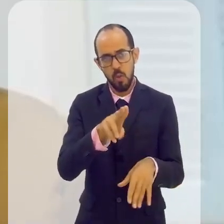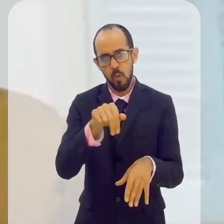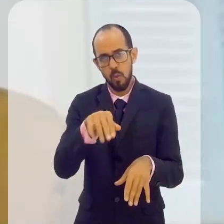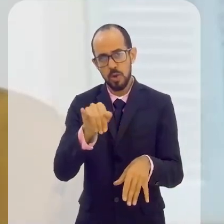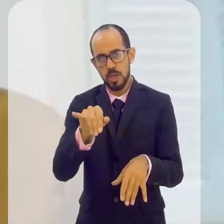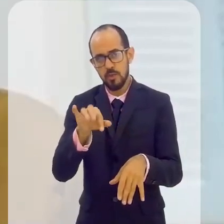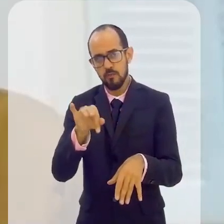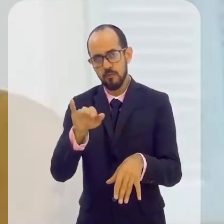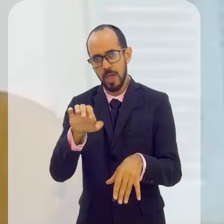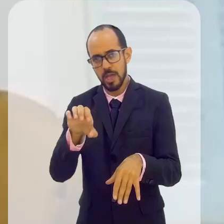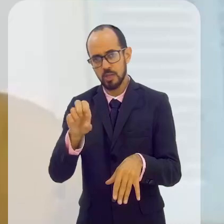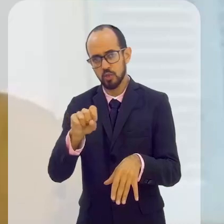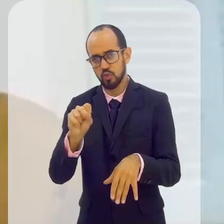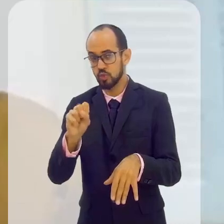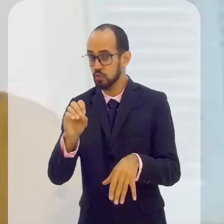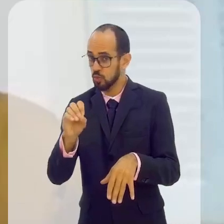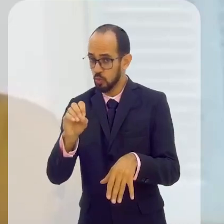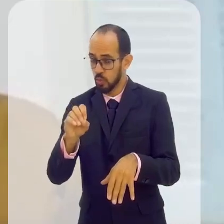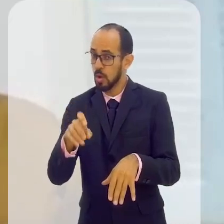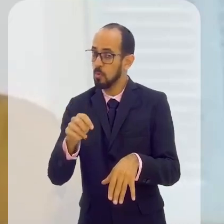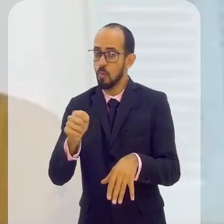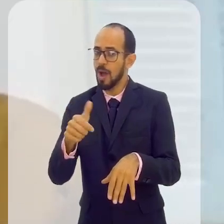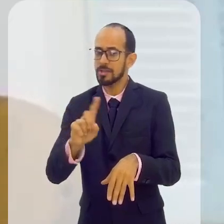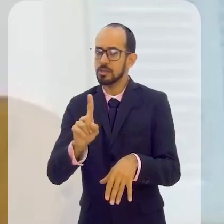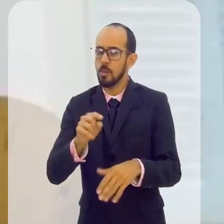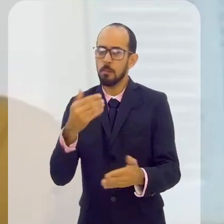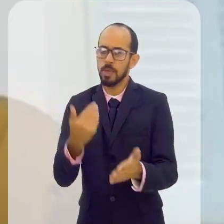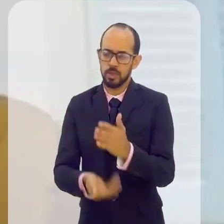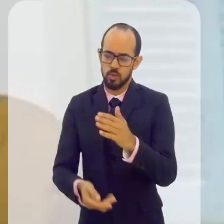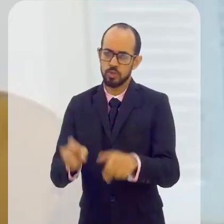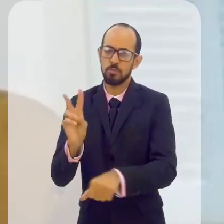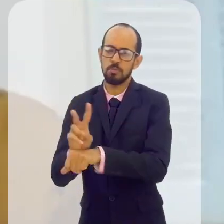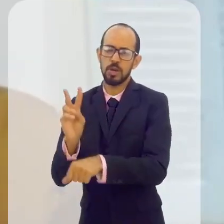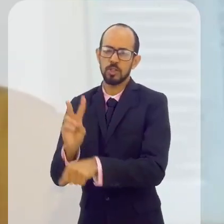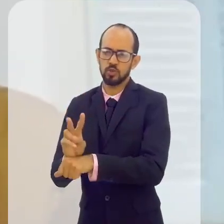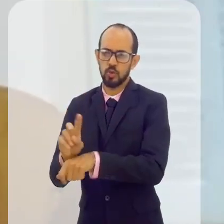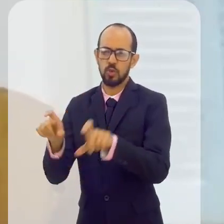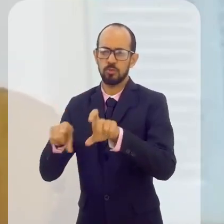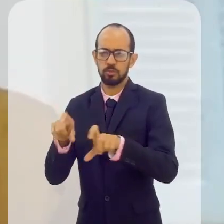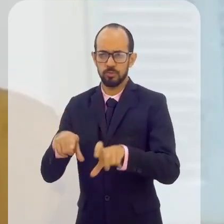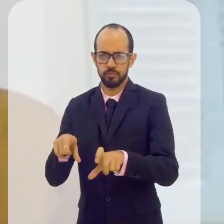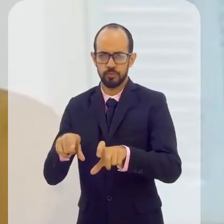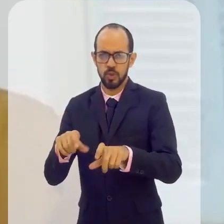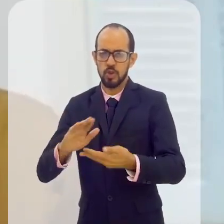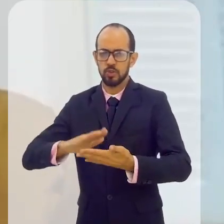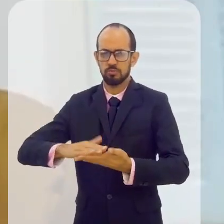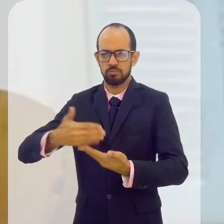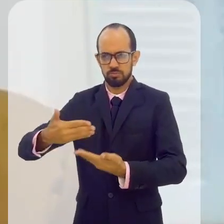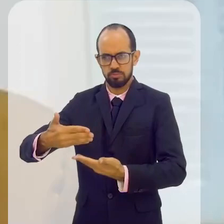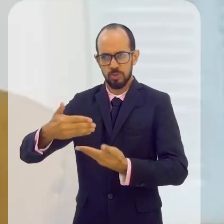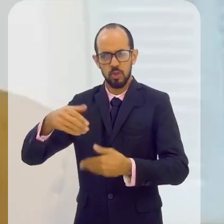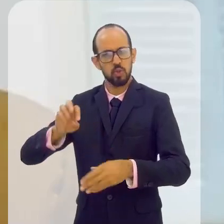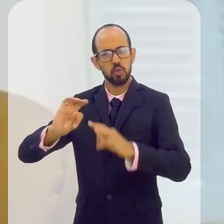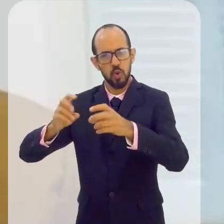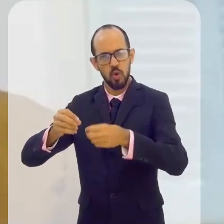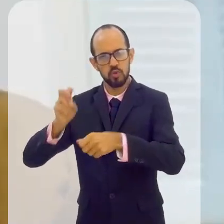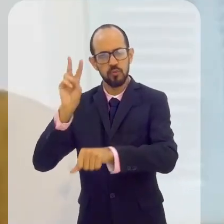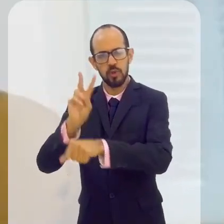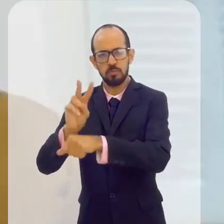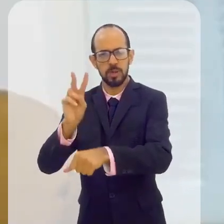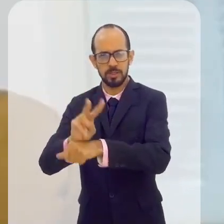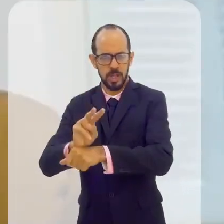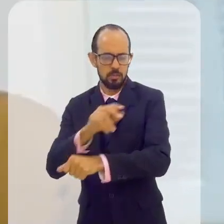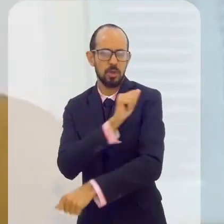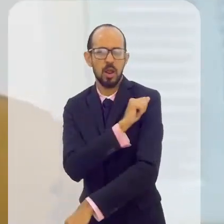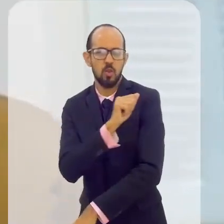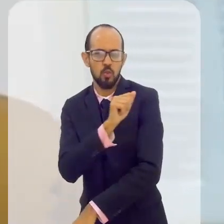Unifeso praticamente não perdeu aluno, a gente conseguiu emprestar os computador, né, os laptops do nosso laboratório móvel, todos foram